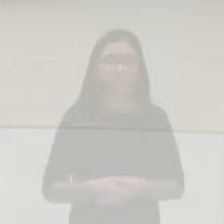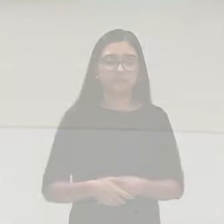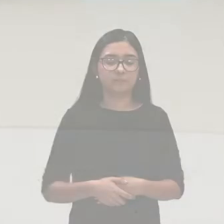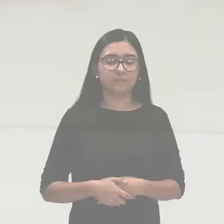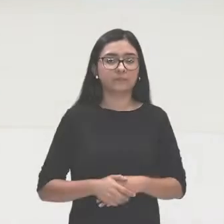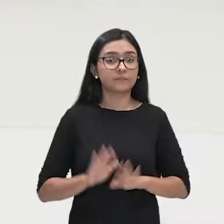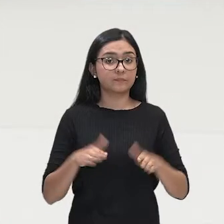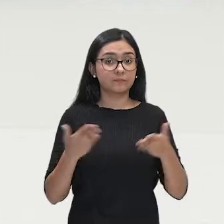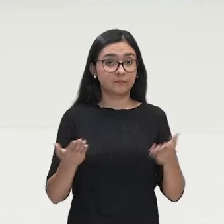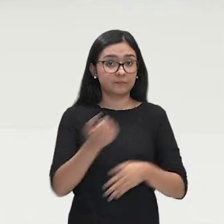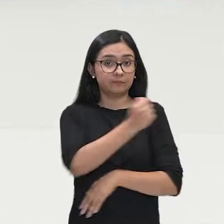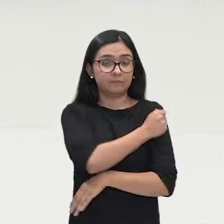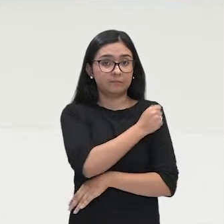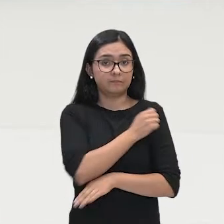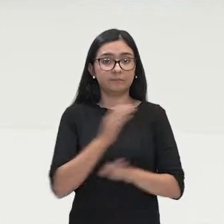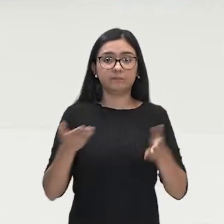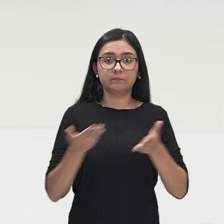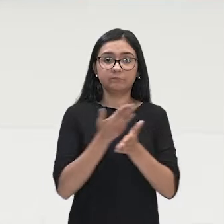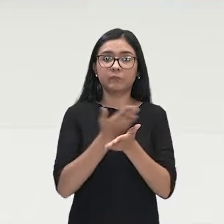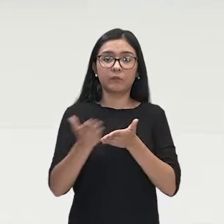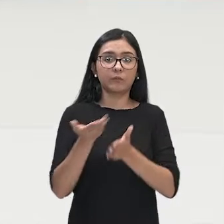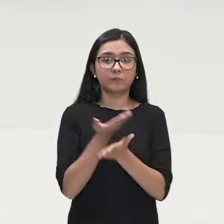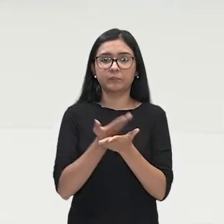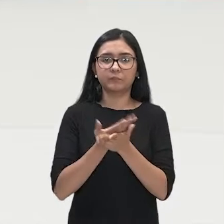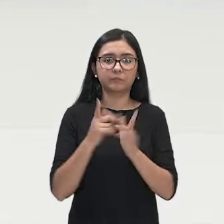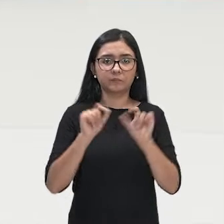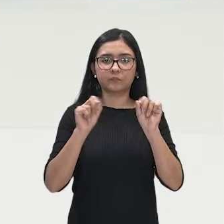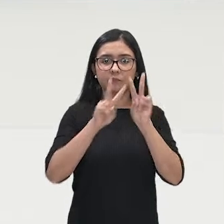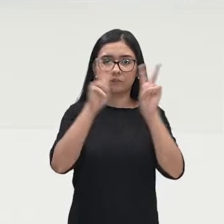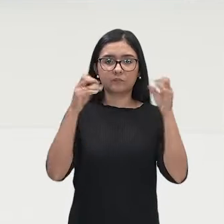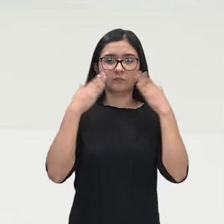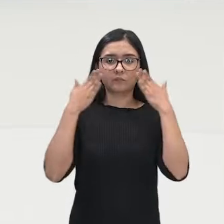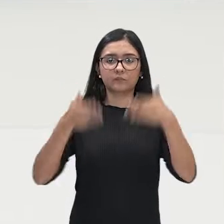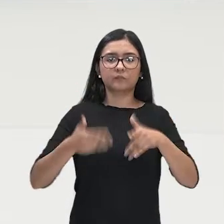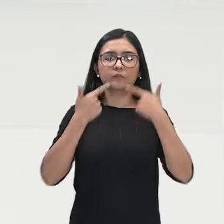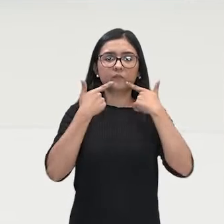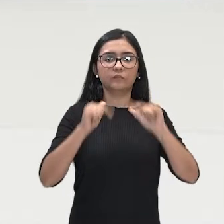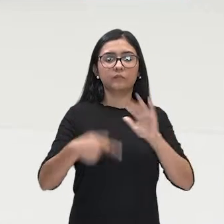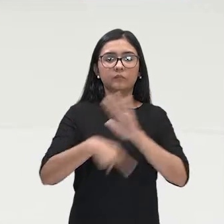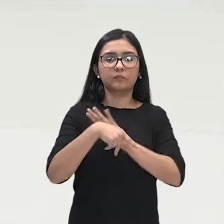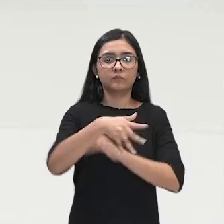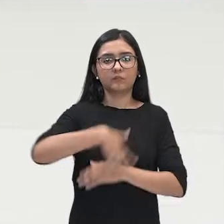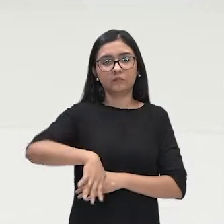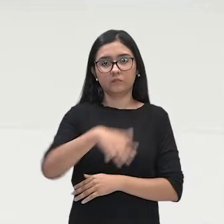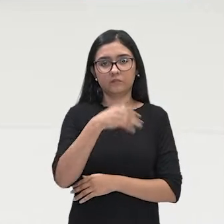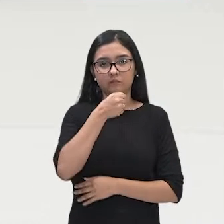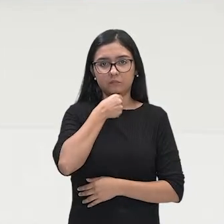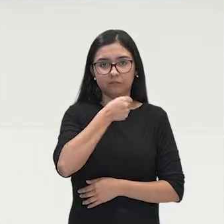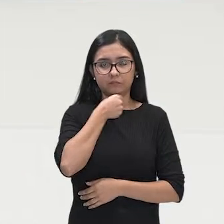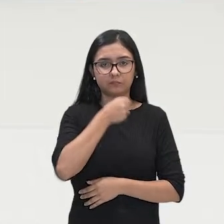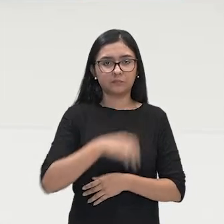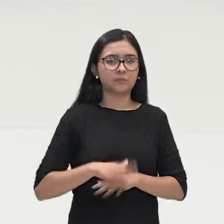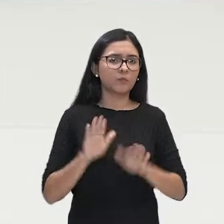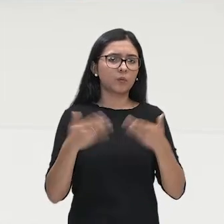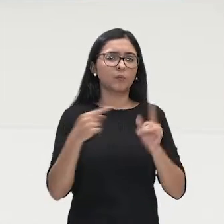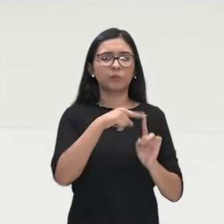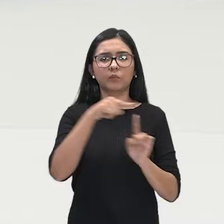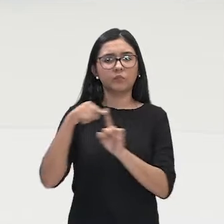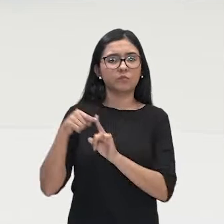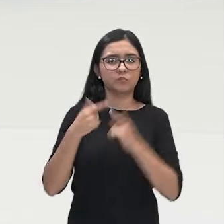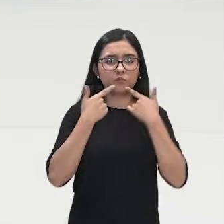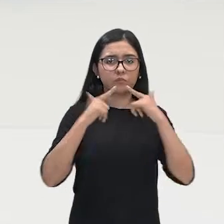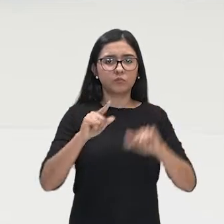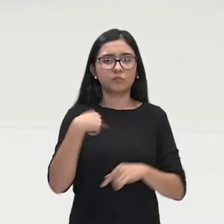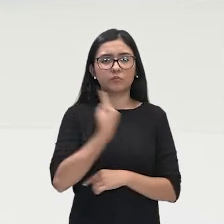Então, meus queridos, vamos começar falando de linguagem jornalística. Que tipo de linguagem